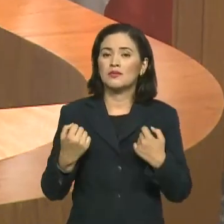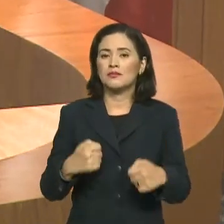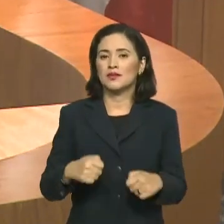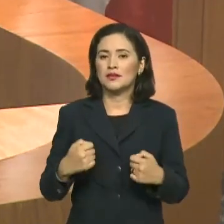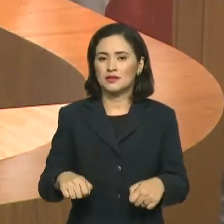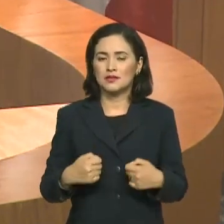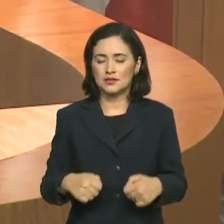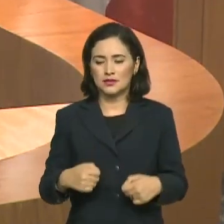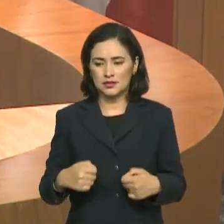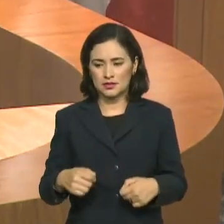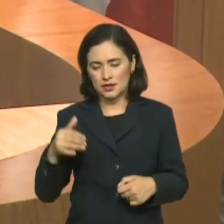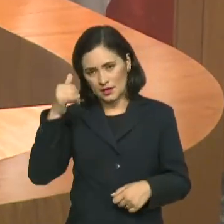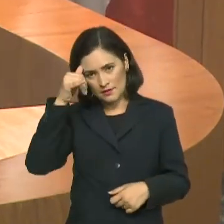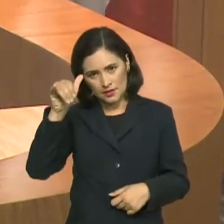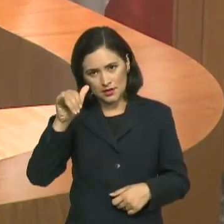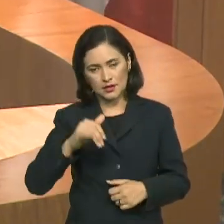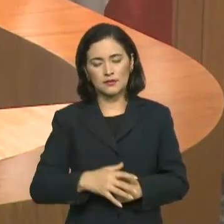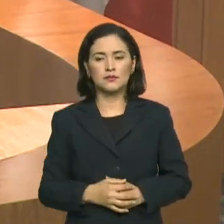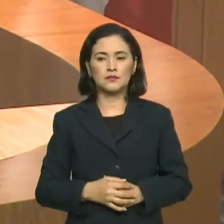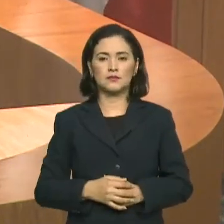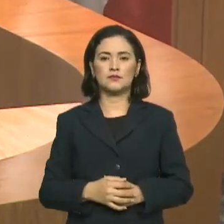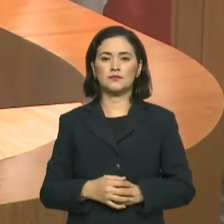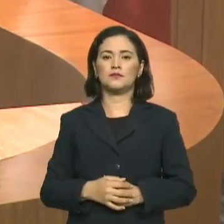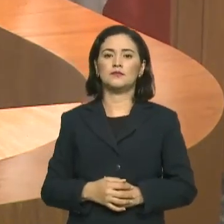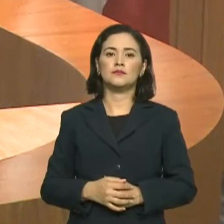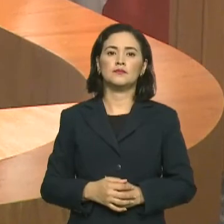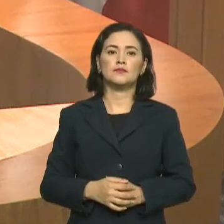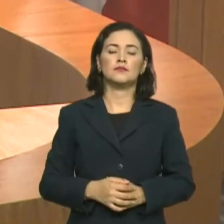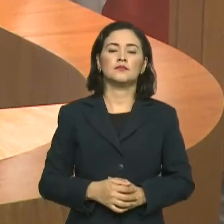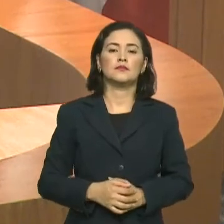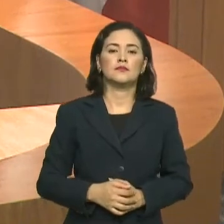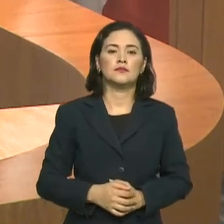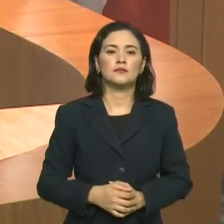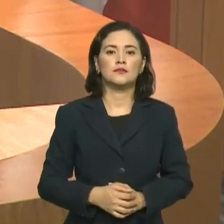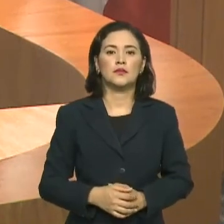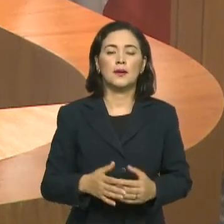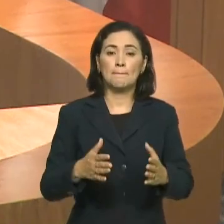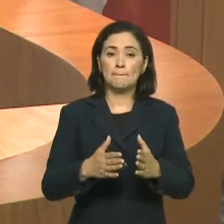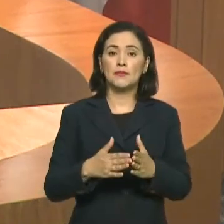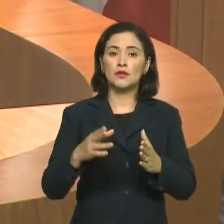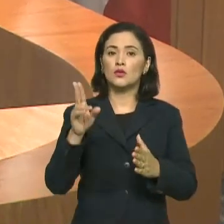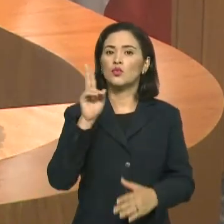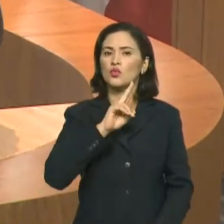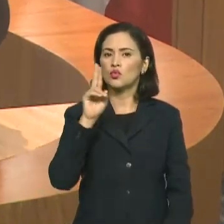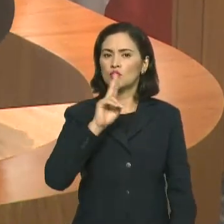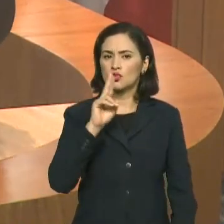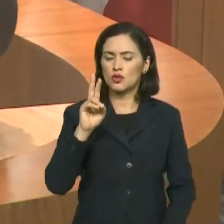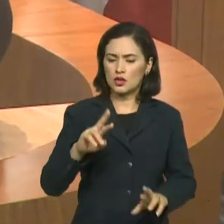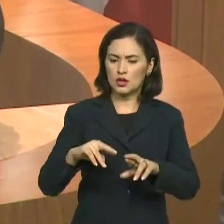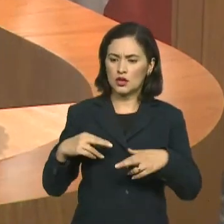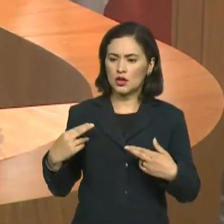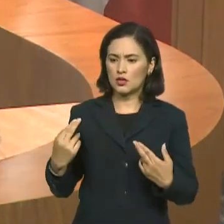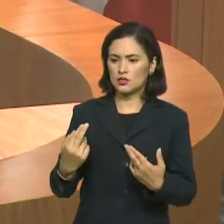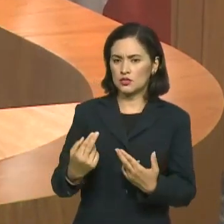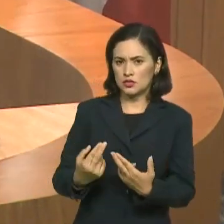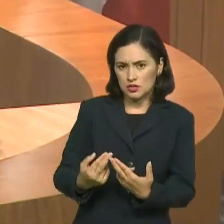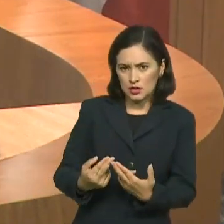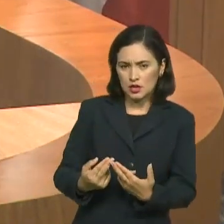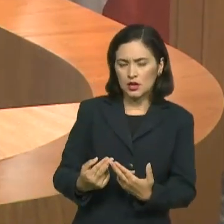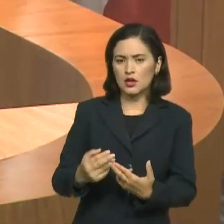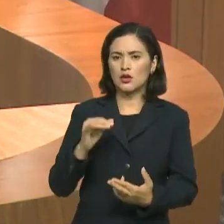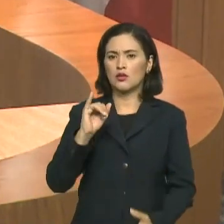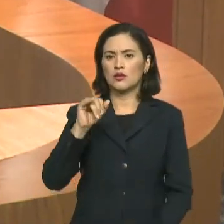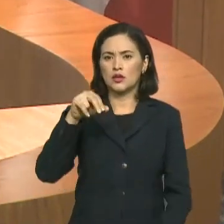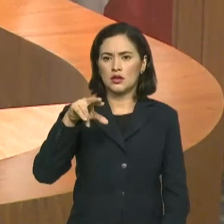providência para evitar. Então vamos tomar medidas e vamos pedir urgentemente uma reunião na superintendência do INCRA